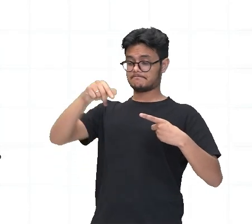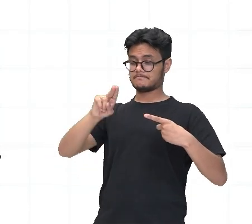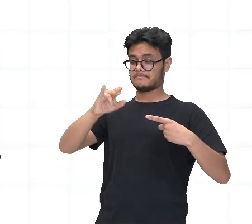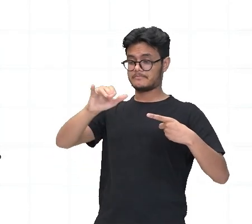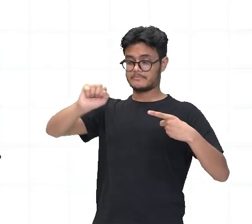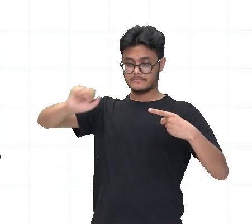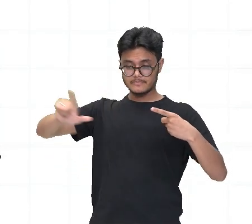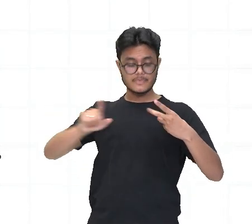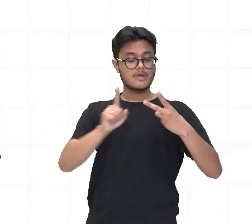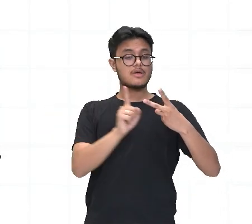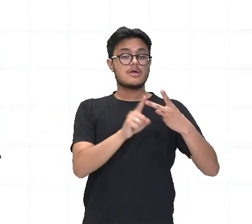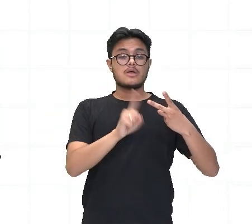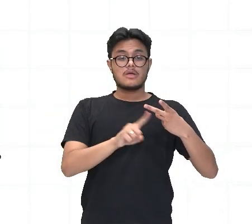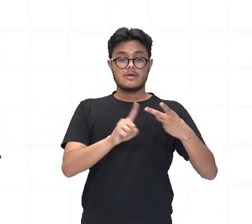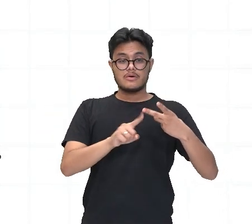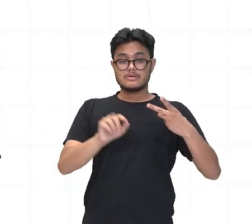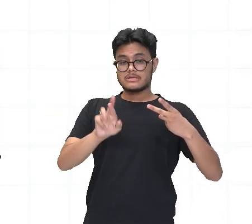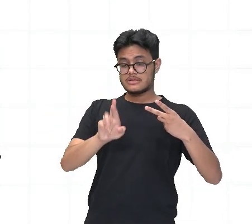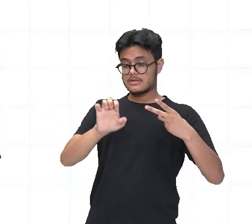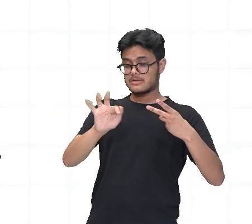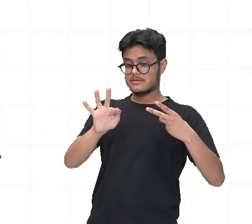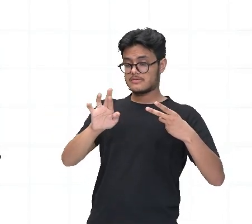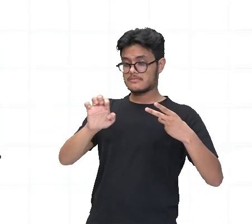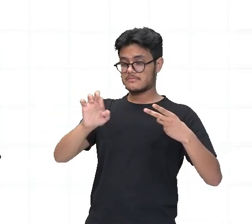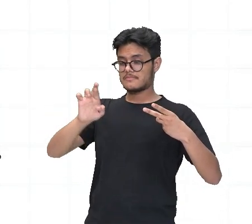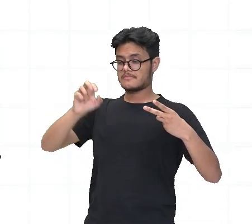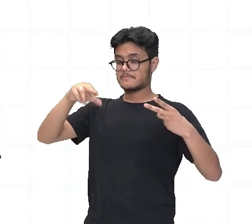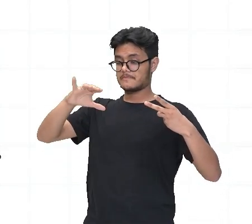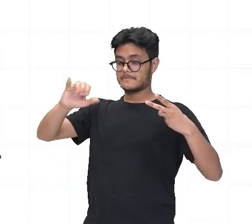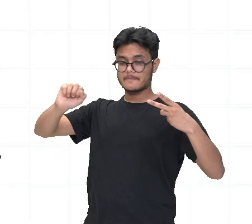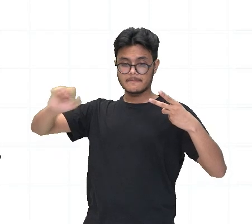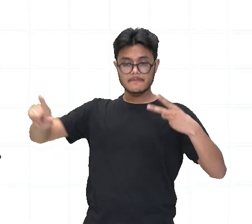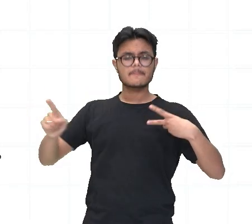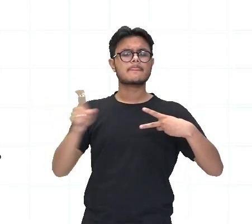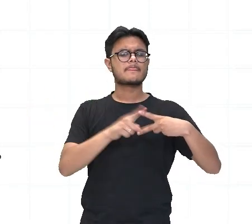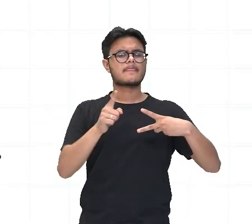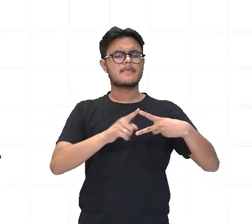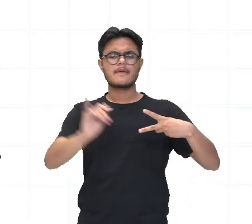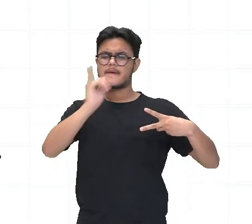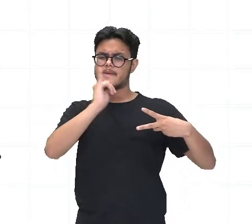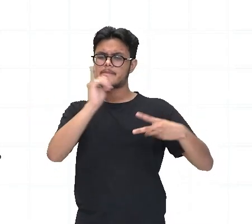de sequencial, que a gente pode observar, por exemplo, quando a gente